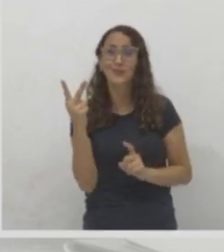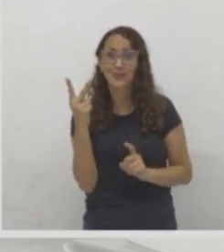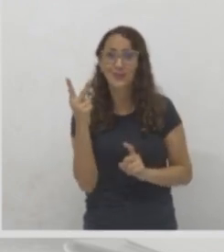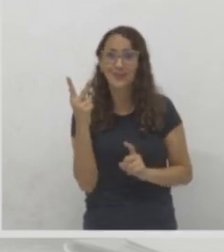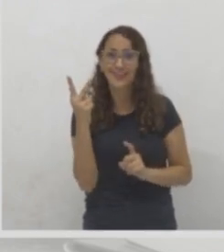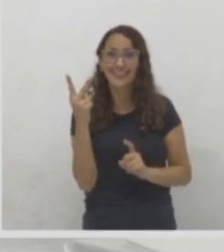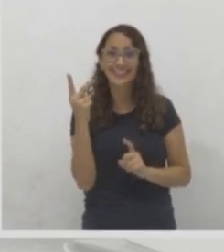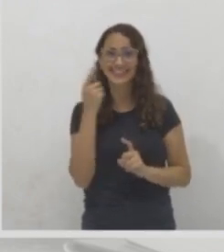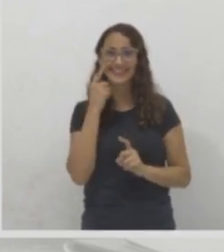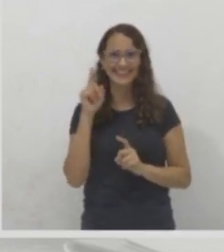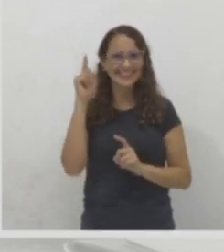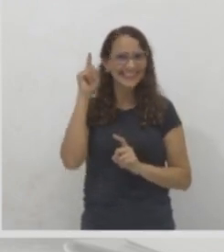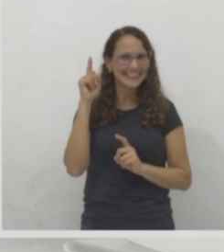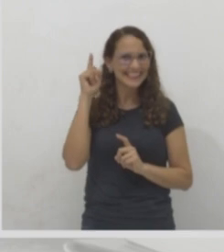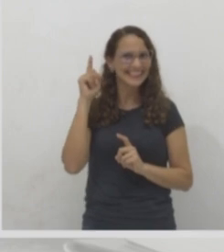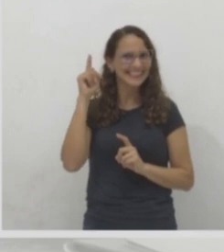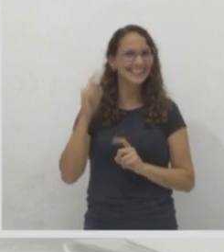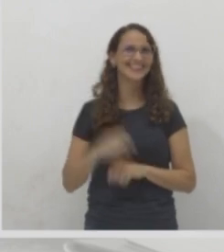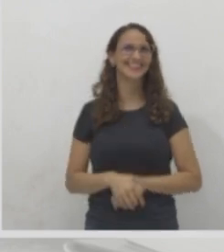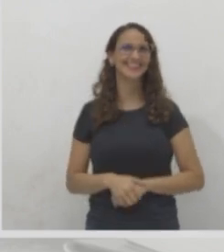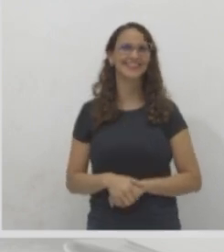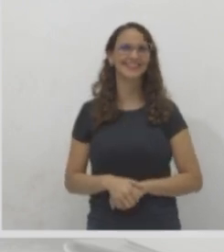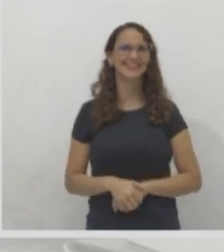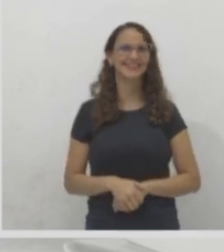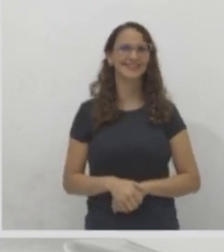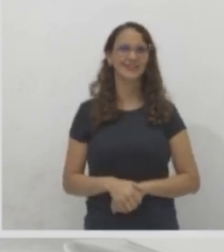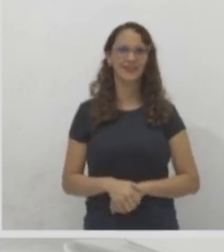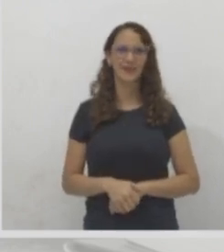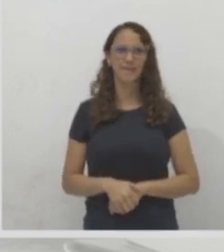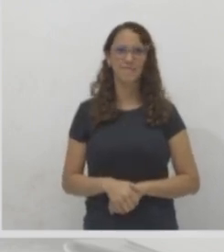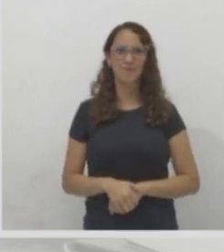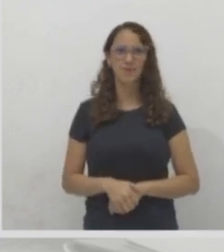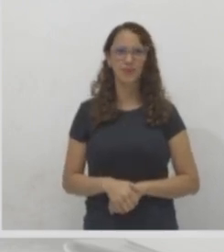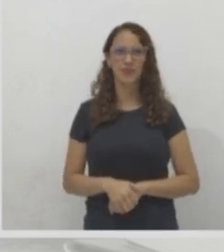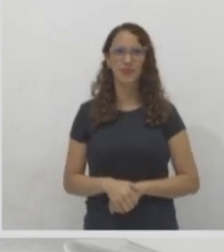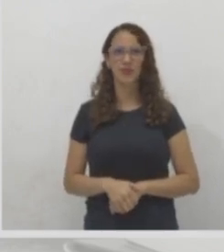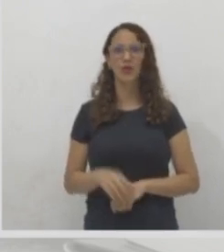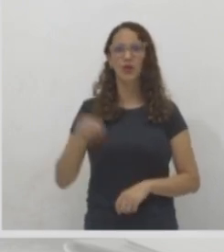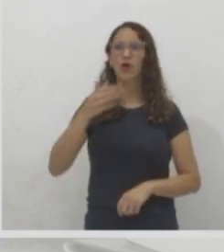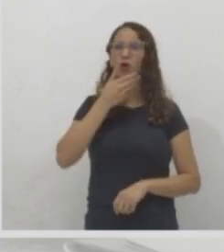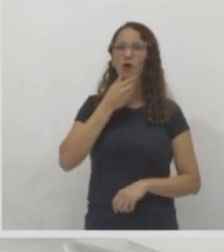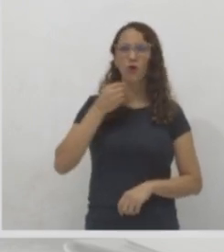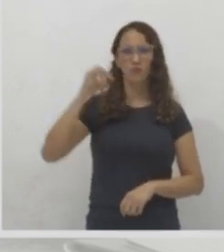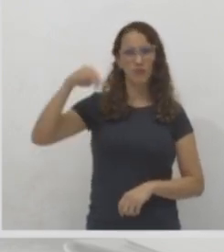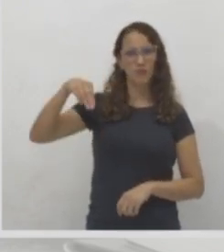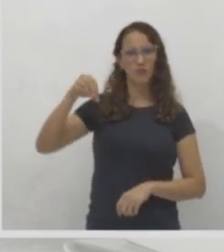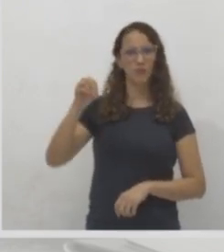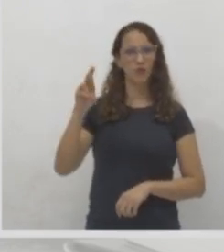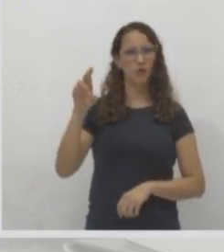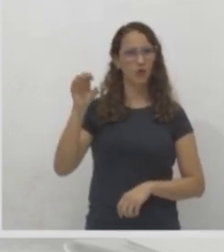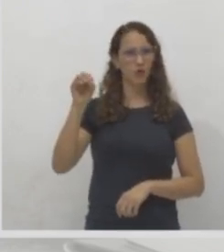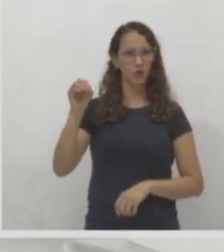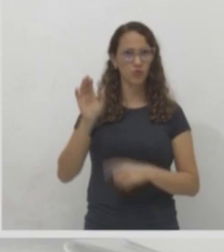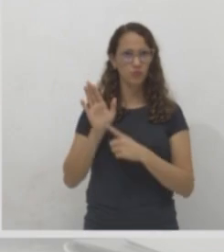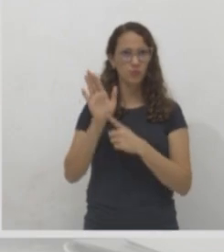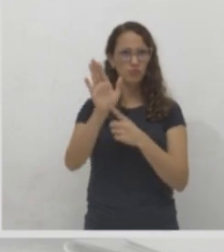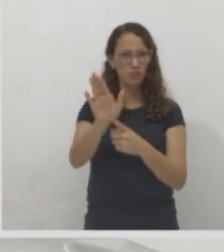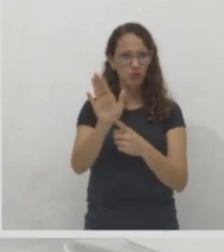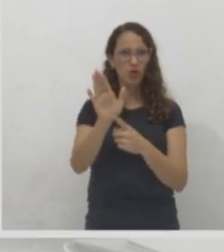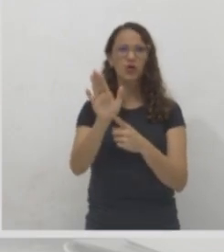essa manchete. Moro mostra ao Jornal Nacional provas de acusações a